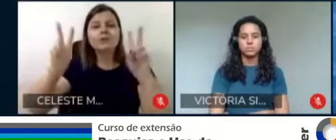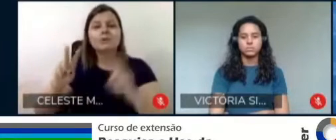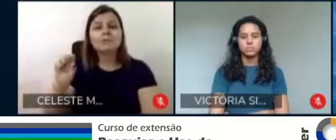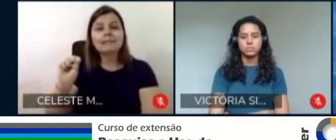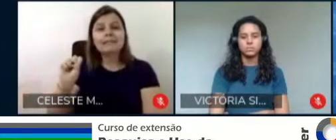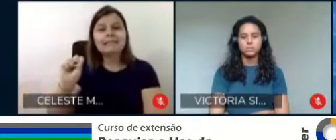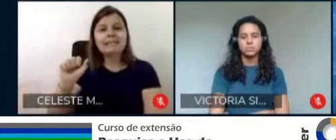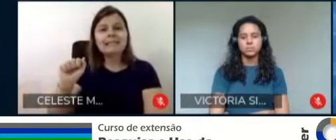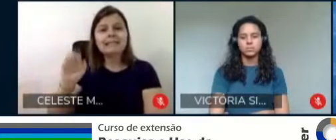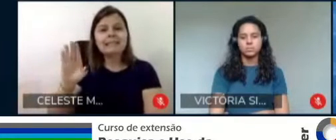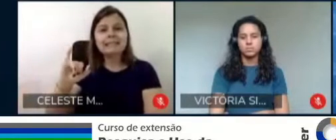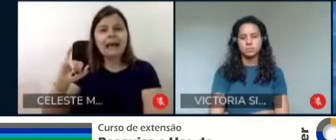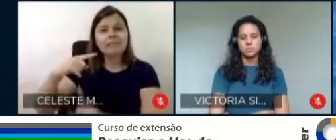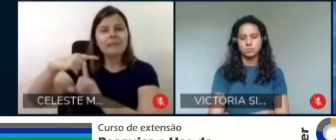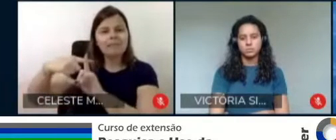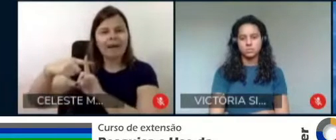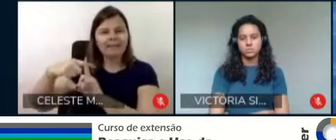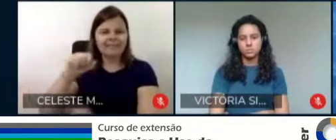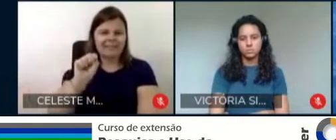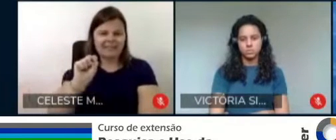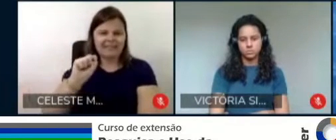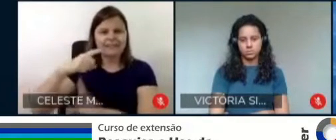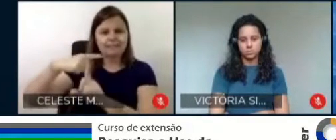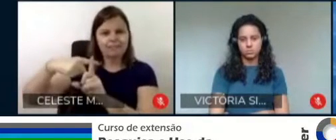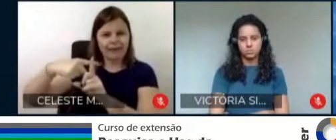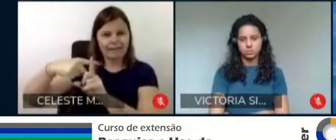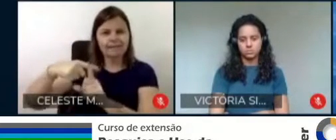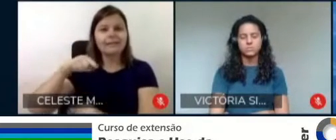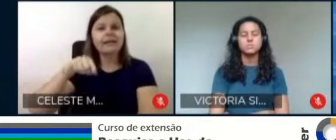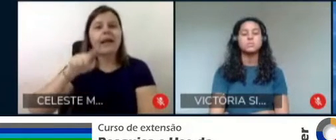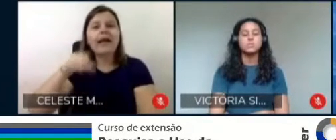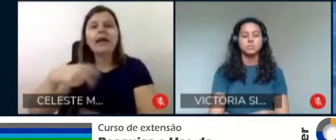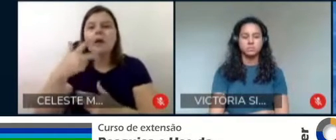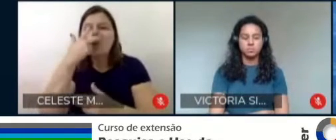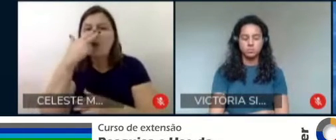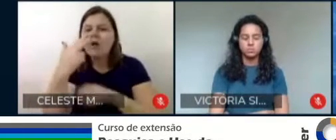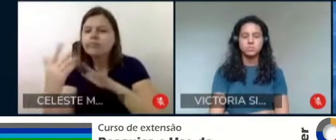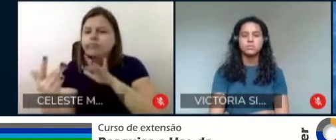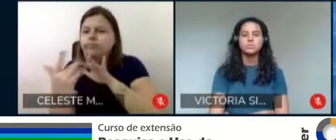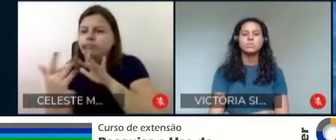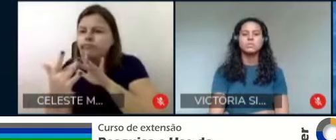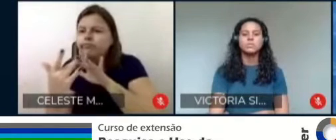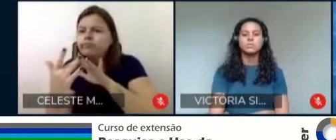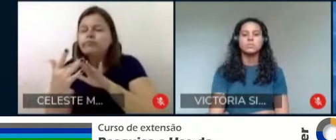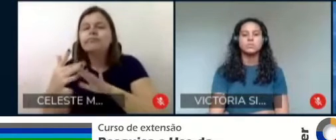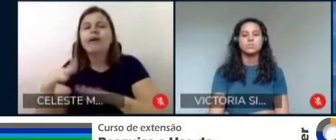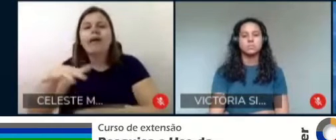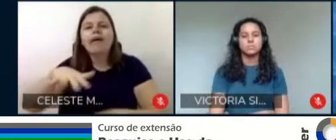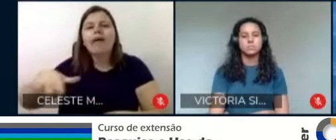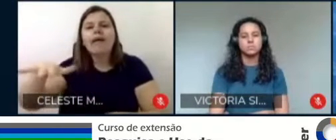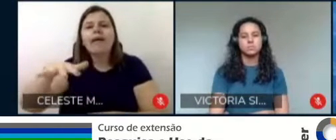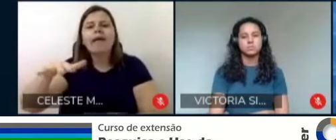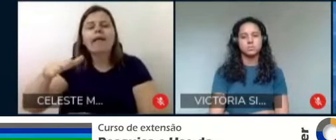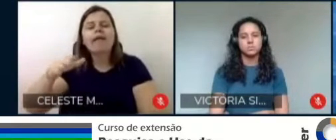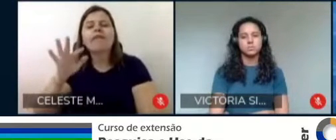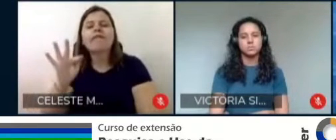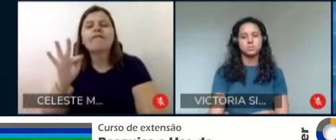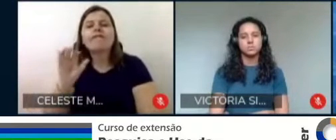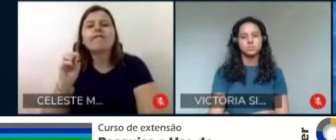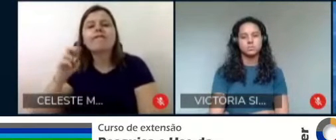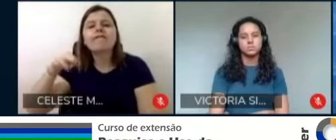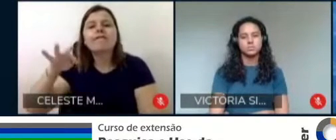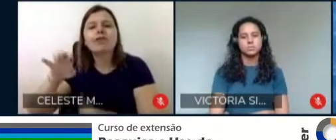a gente está falando de uma aproximação com fontes de pesquisa, né? E aqui a gente está falando de introdução à